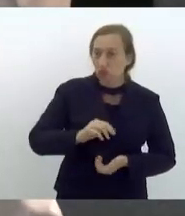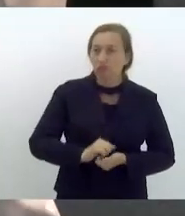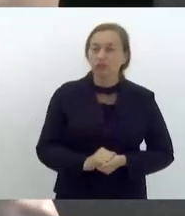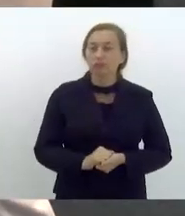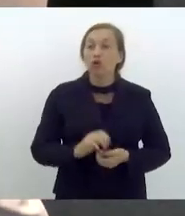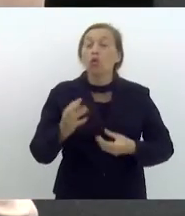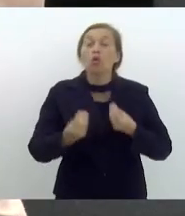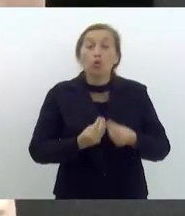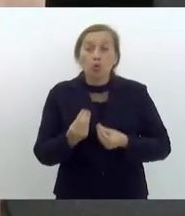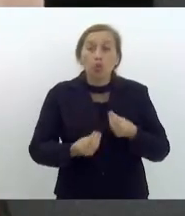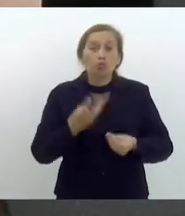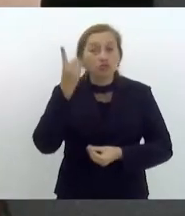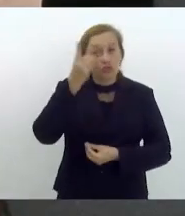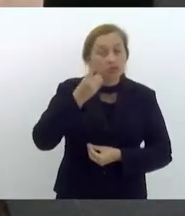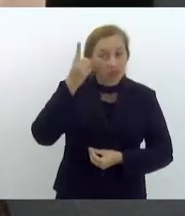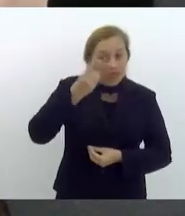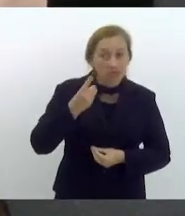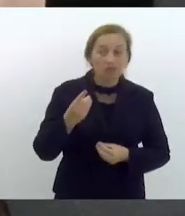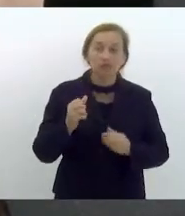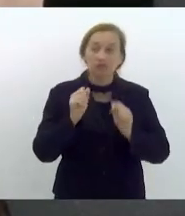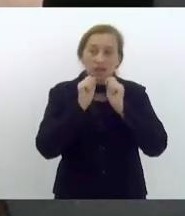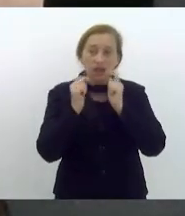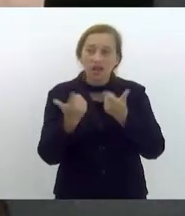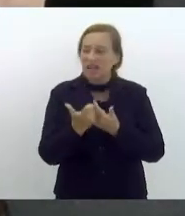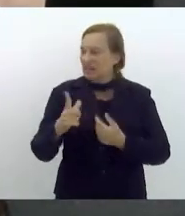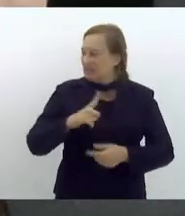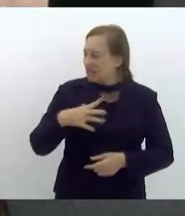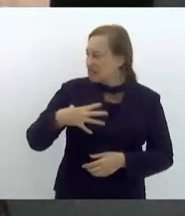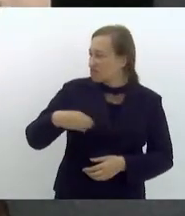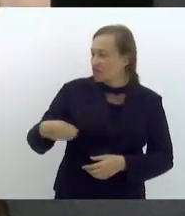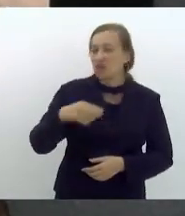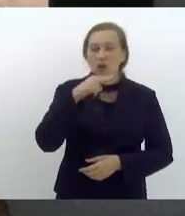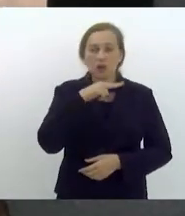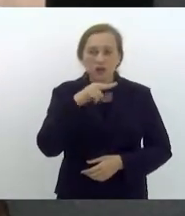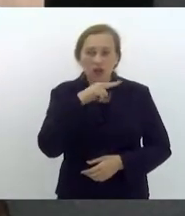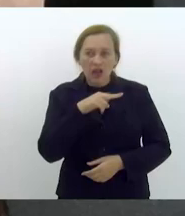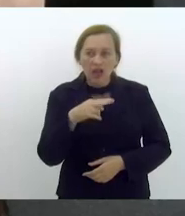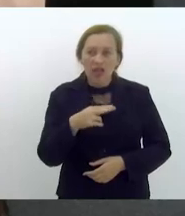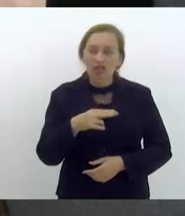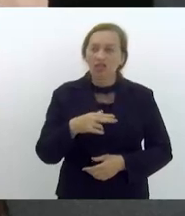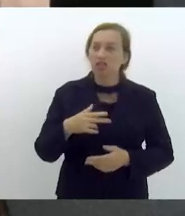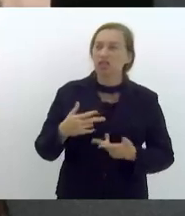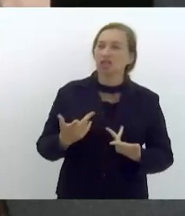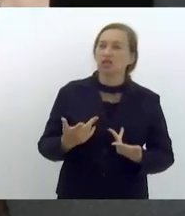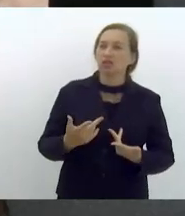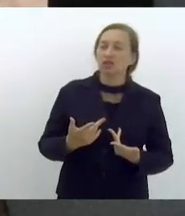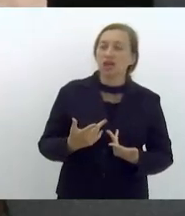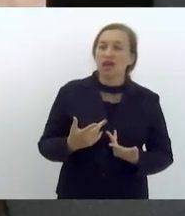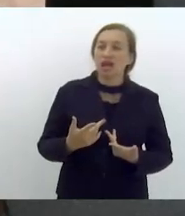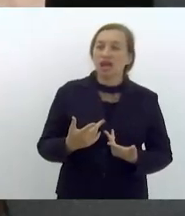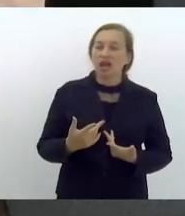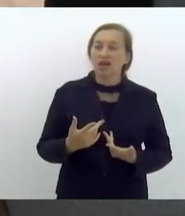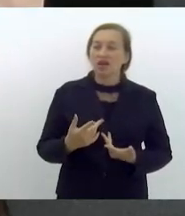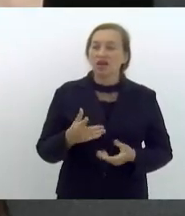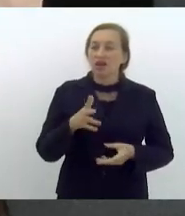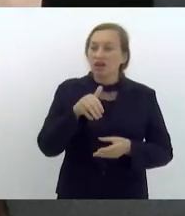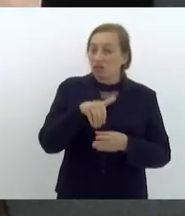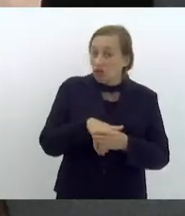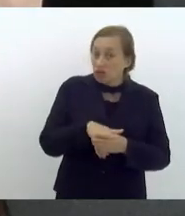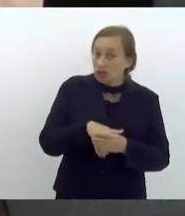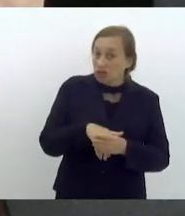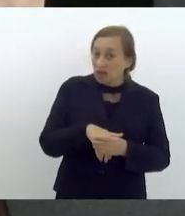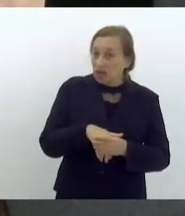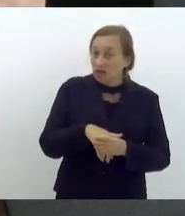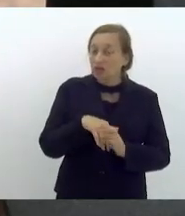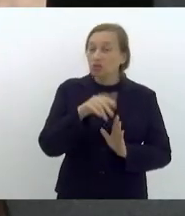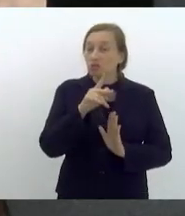Como é que os deputados aqui dessa casa que tem filhos que vão ter netos que vão ter as próximas gerações admitem votar um projeto